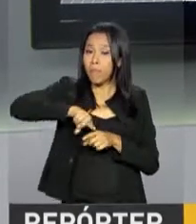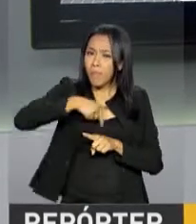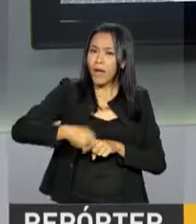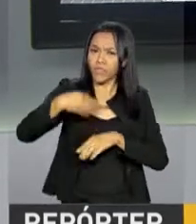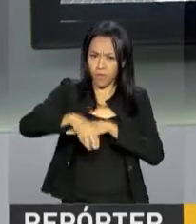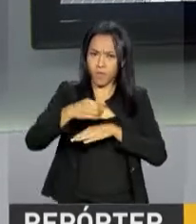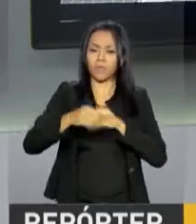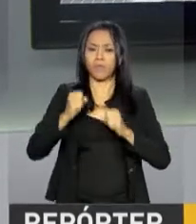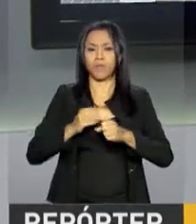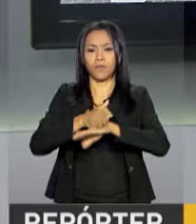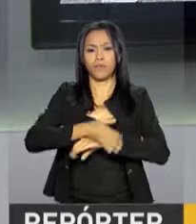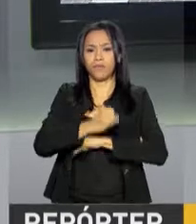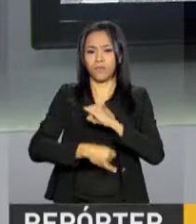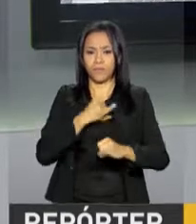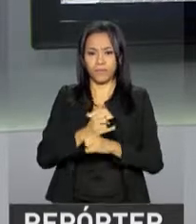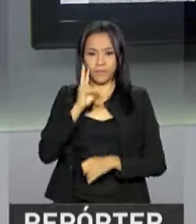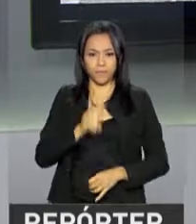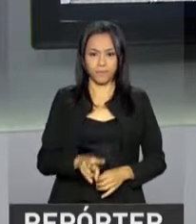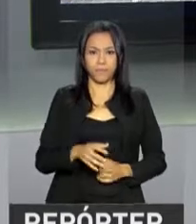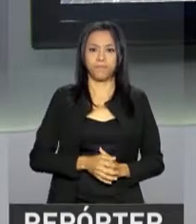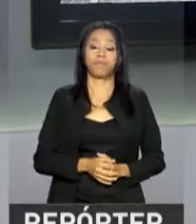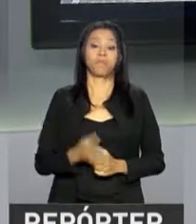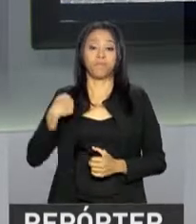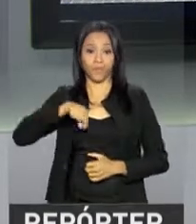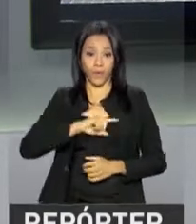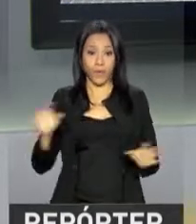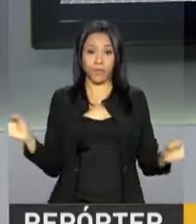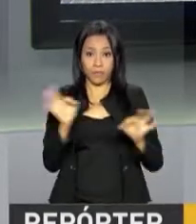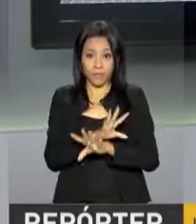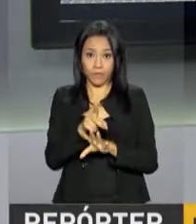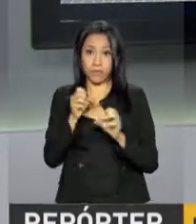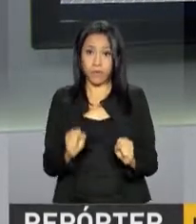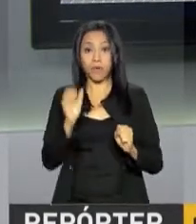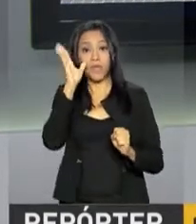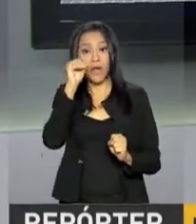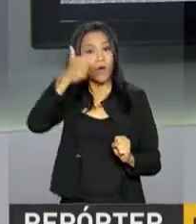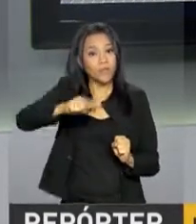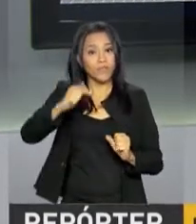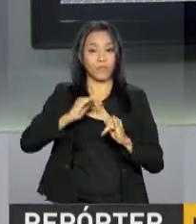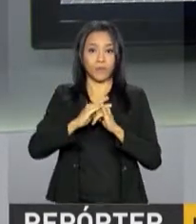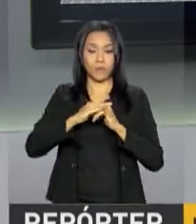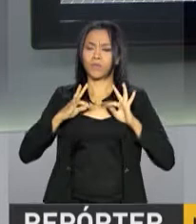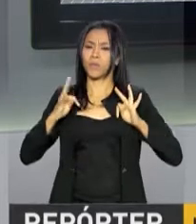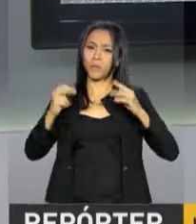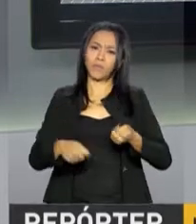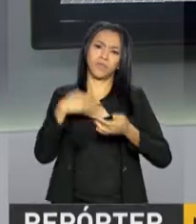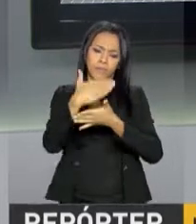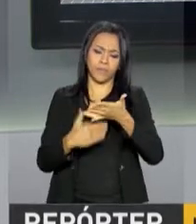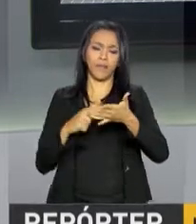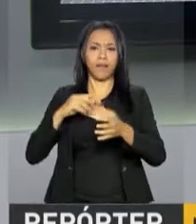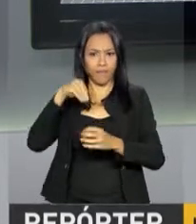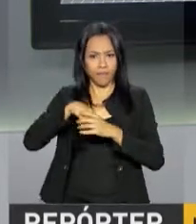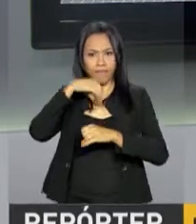você encontra no site da receita federal nós ficamos por aqui você pode rever as reportagens no youtube e toda nossa programação